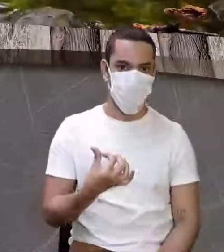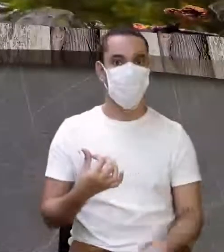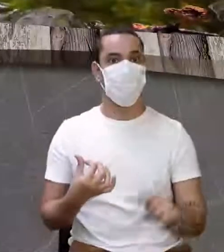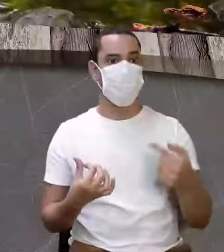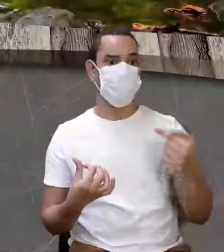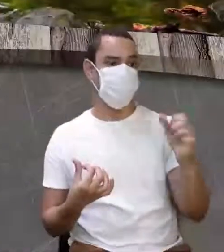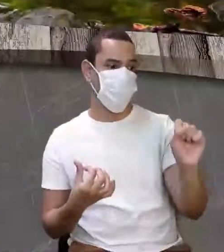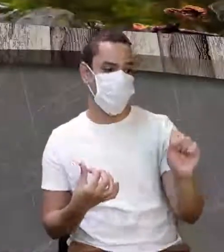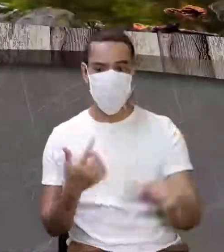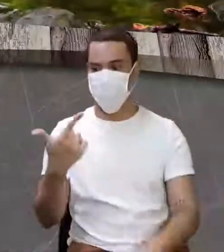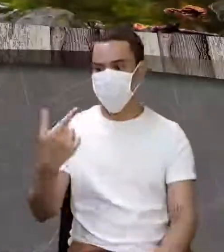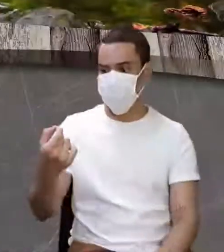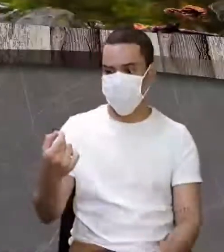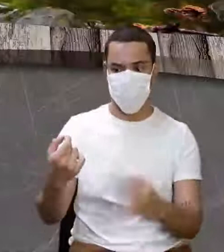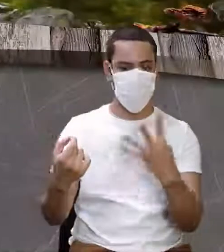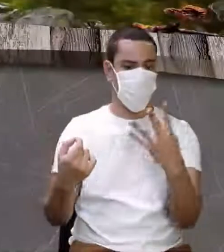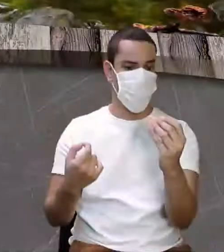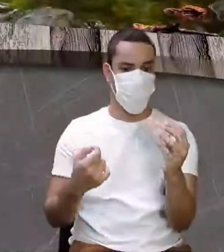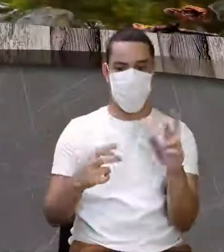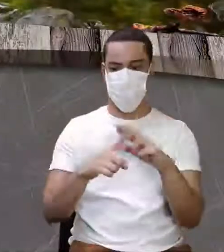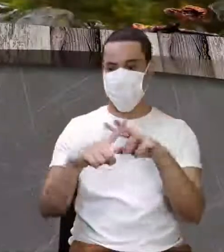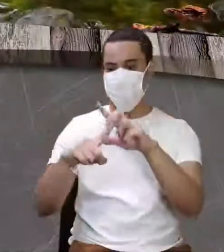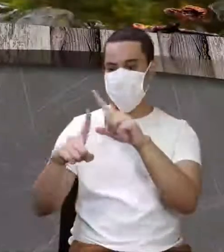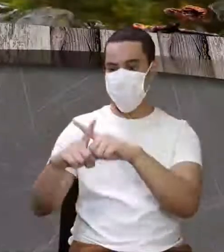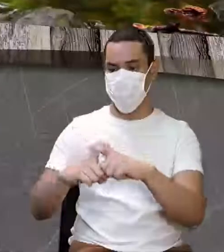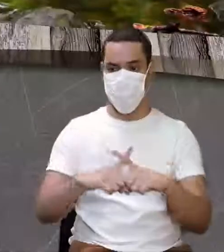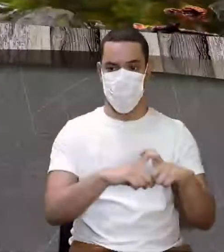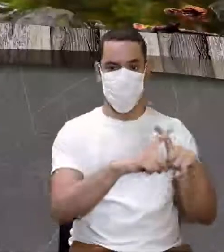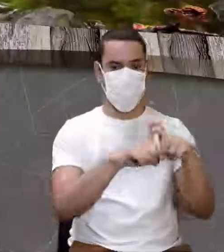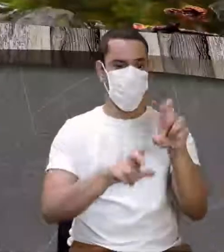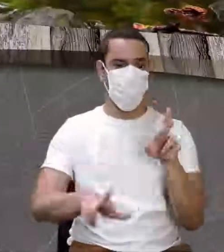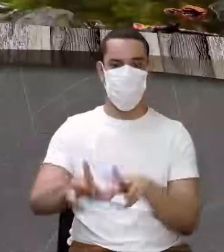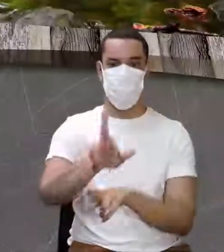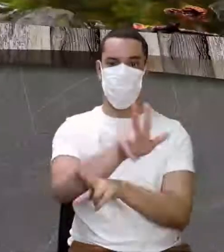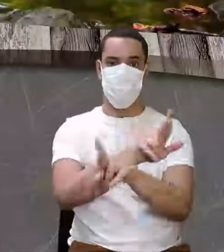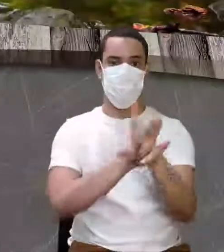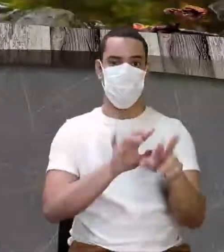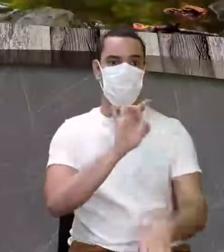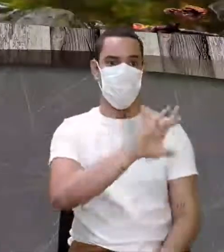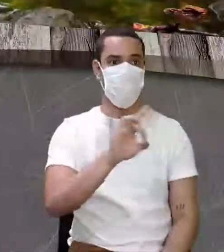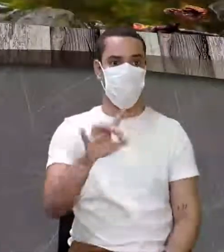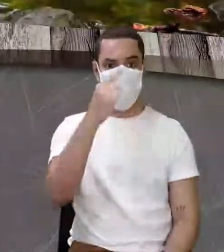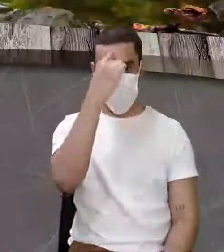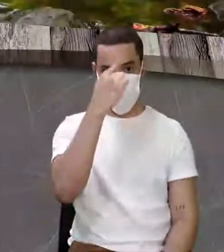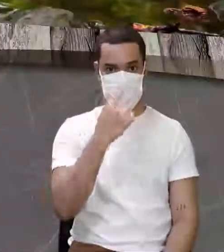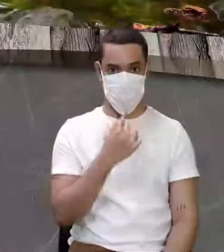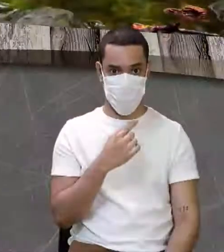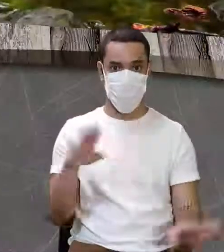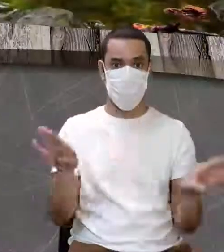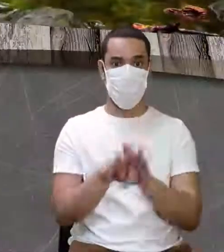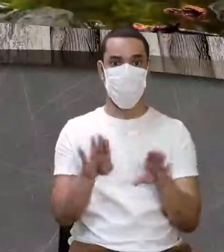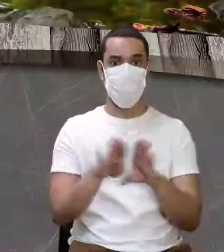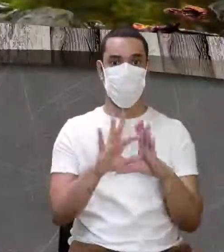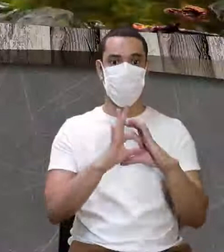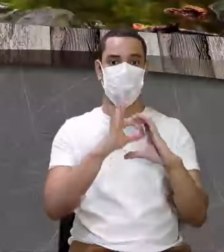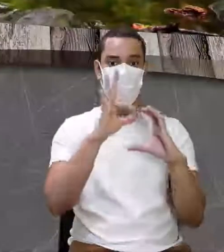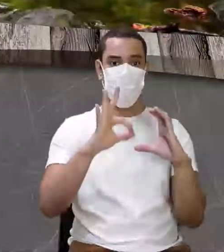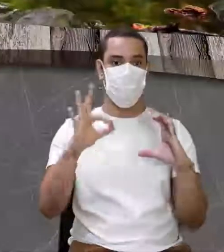78, 20, 40. Então, cada espécie vai ter um número de cromossomos. E os seus gametas sempre